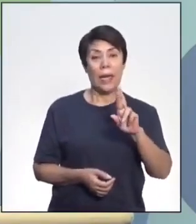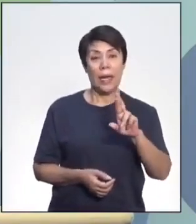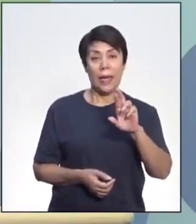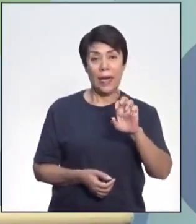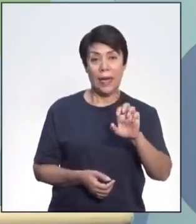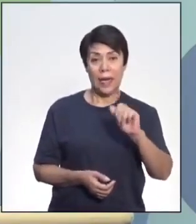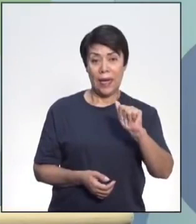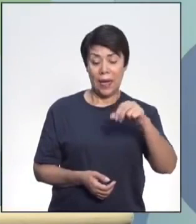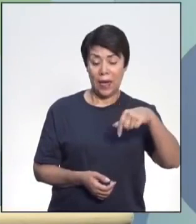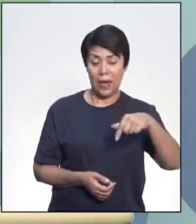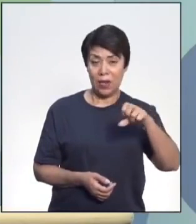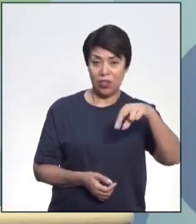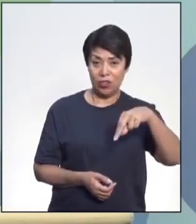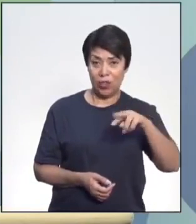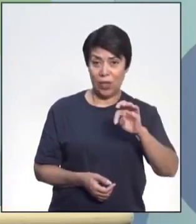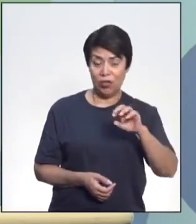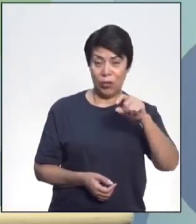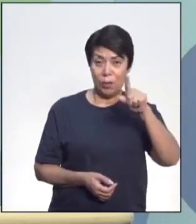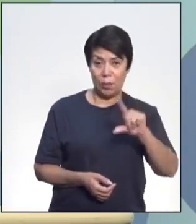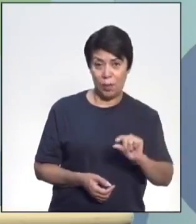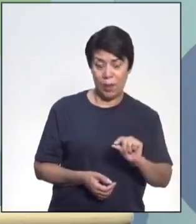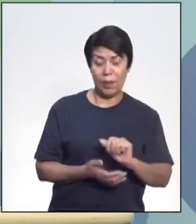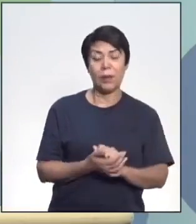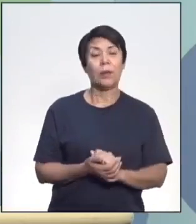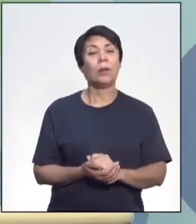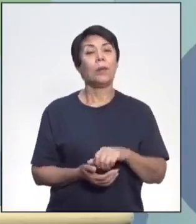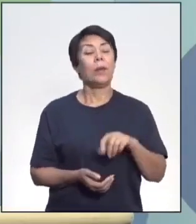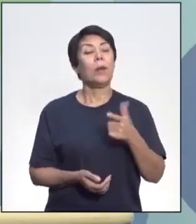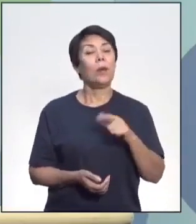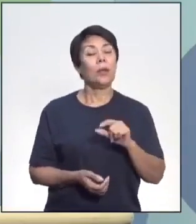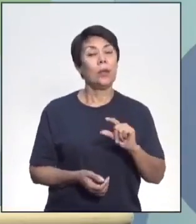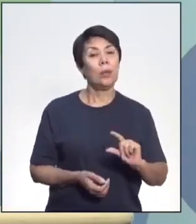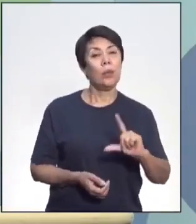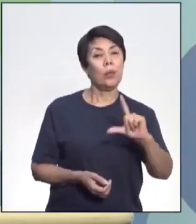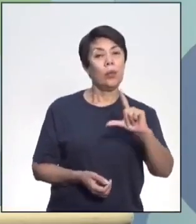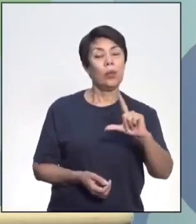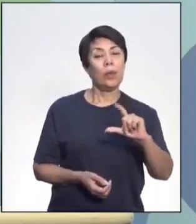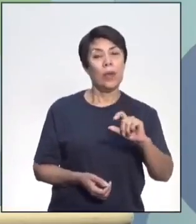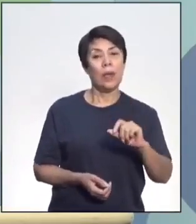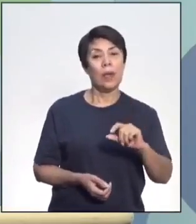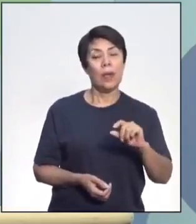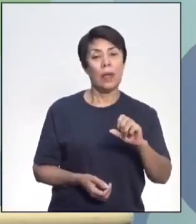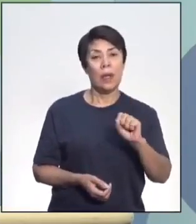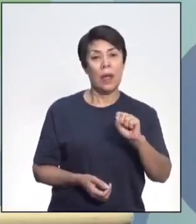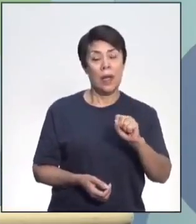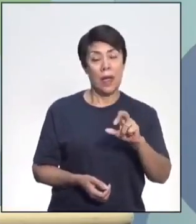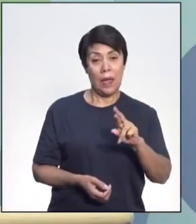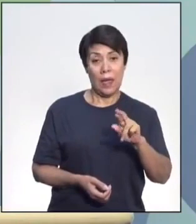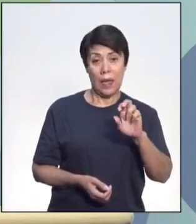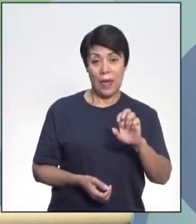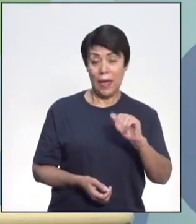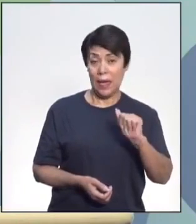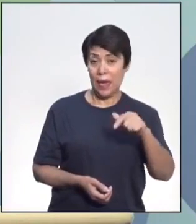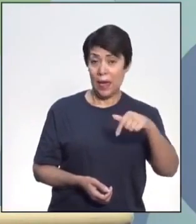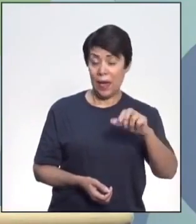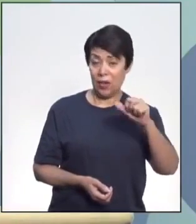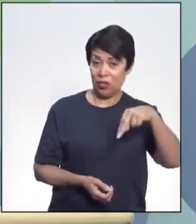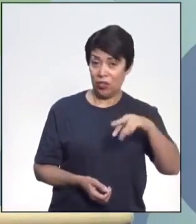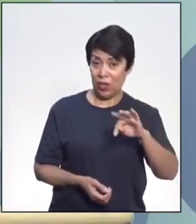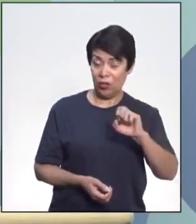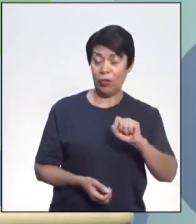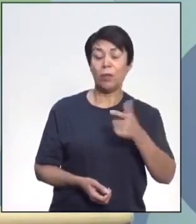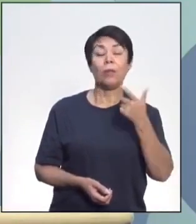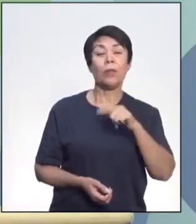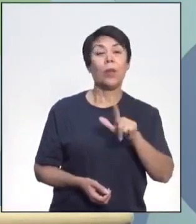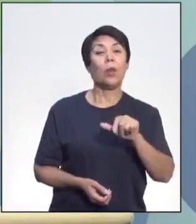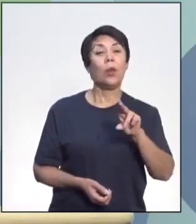reagente. A Suiane, aumentando o reagente. Lucas, mais produto